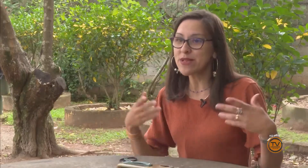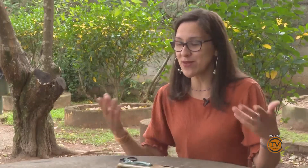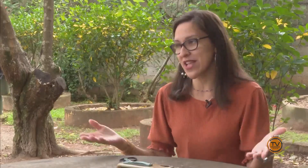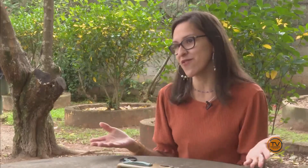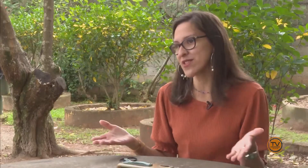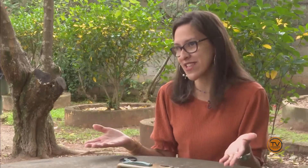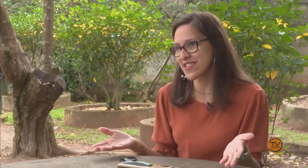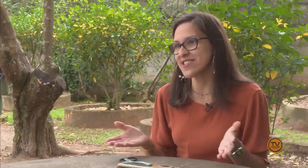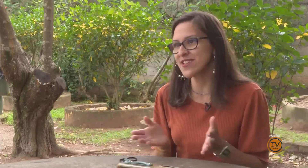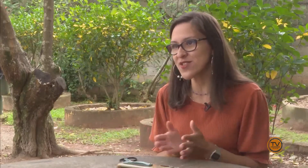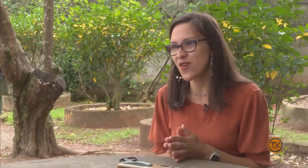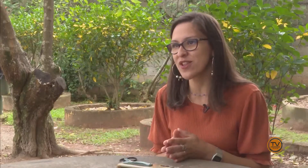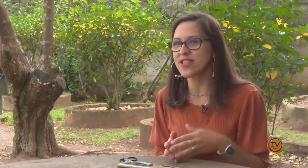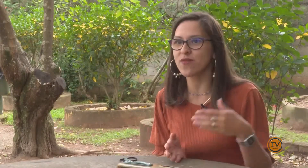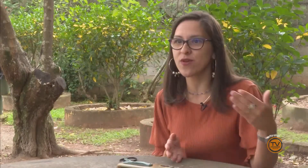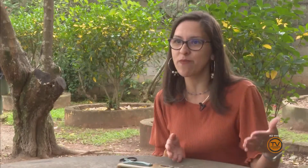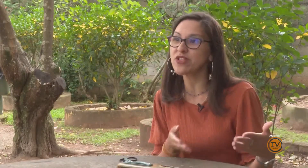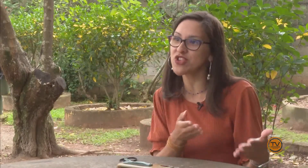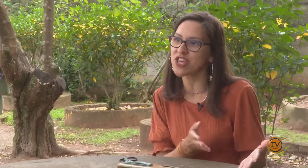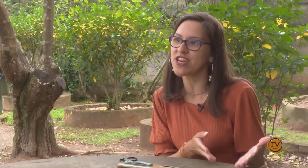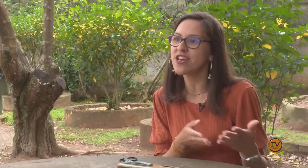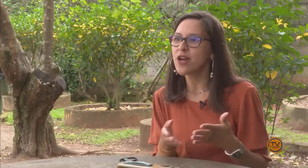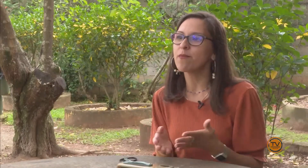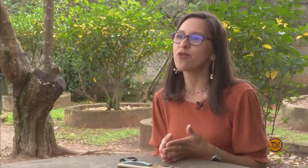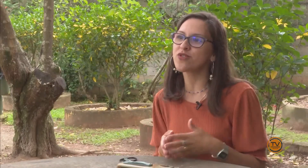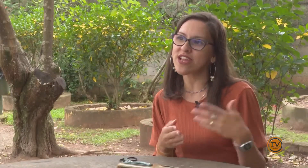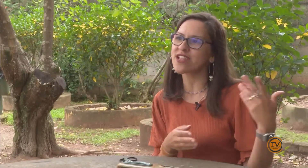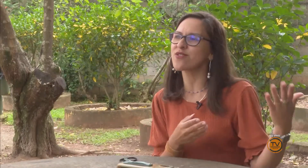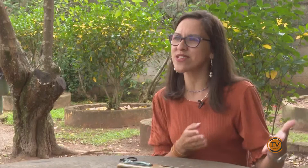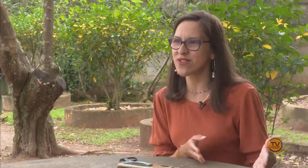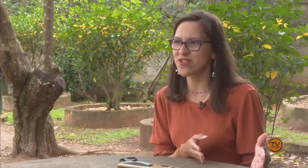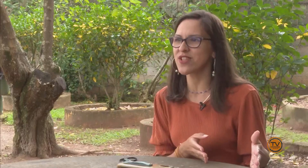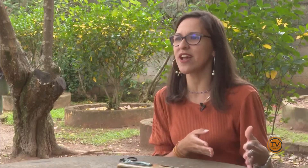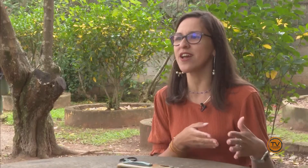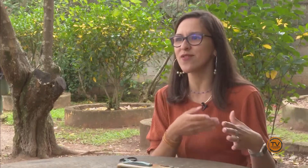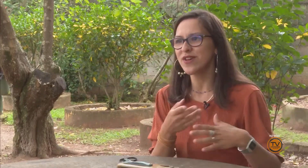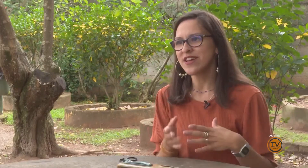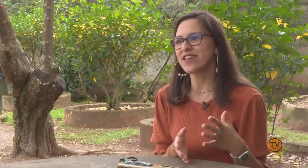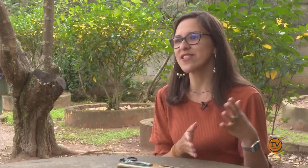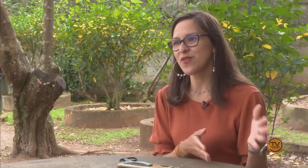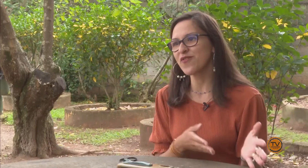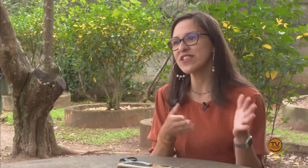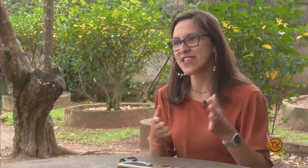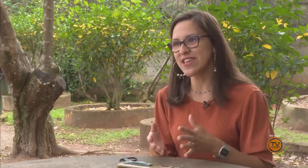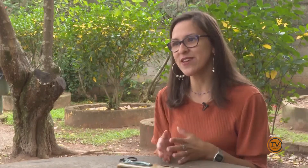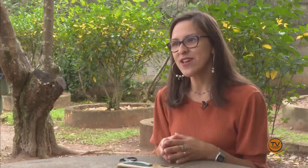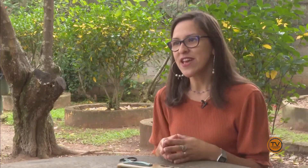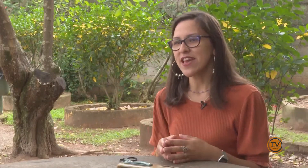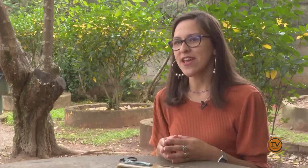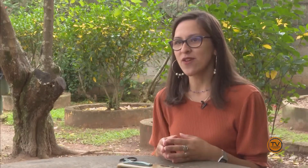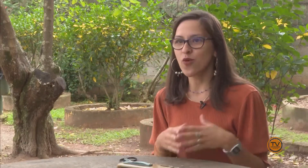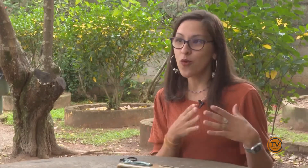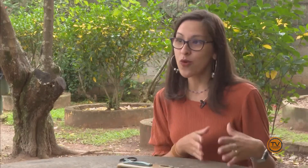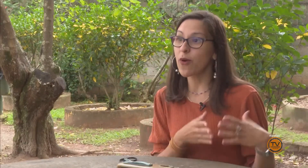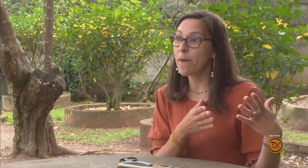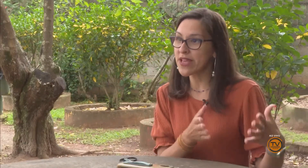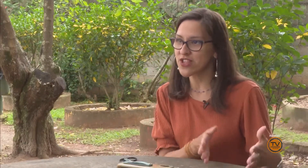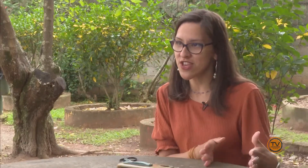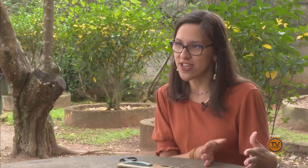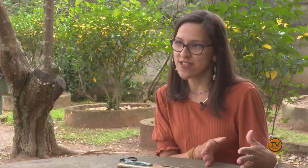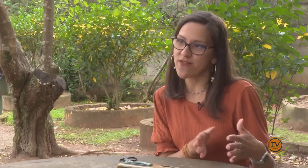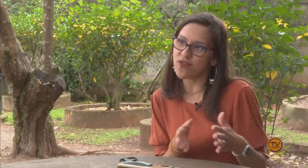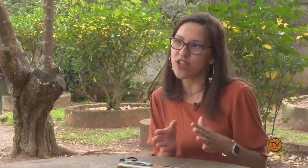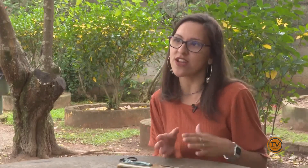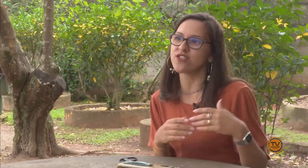todo, mas eu lidava com as crianças na escola. Então eu repetia muito daquela educação tradicional, né? Então eu fazia com o que eu